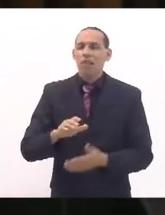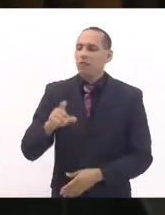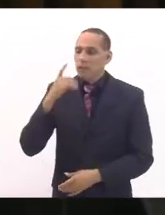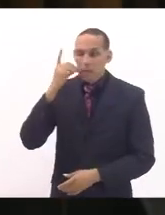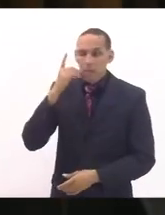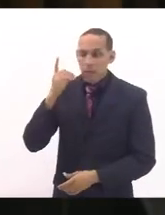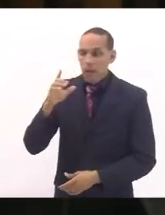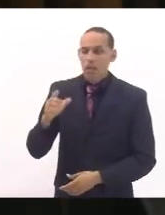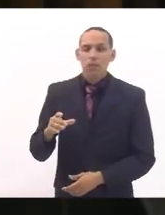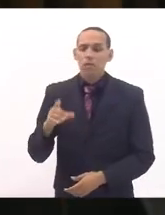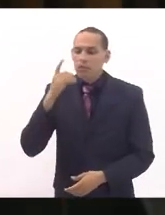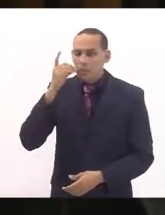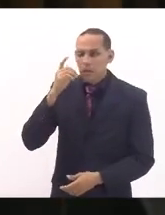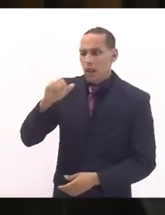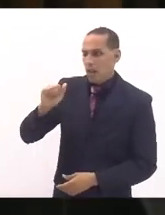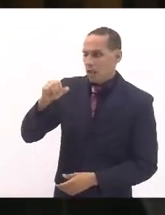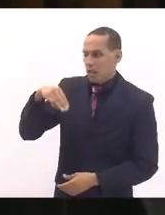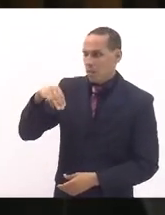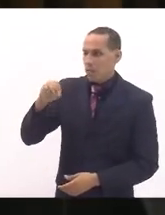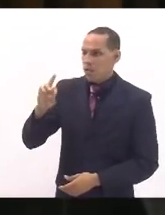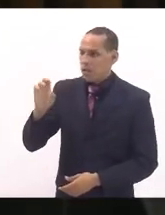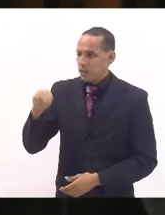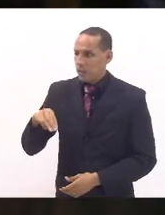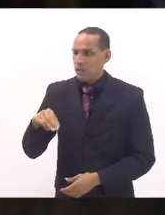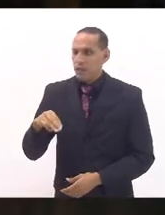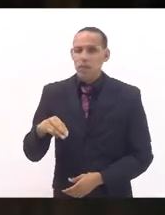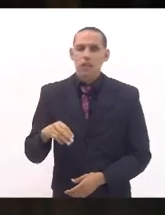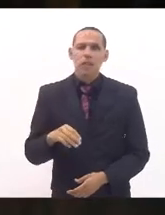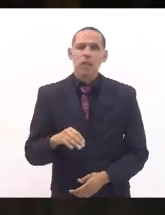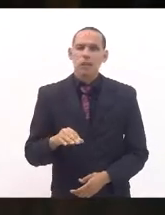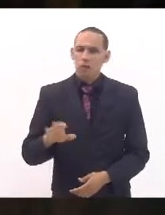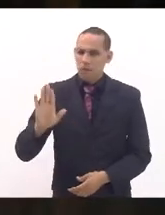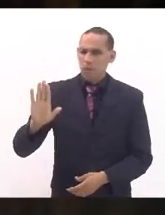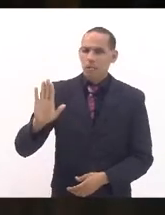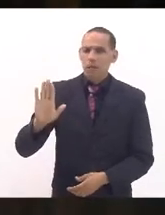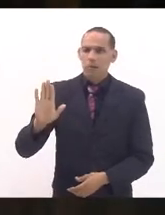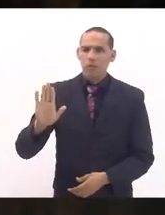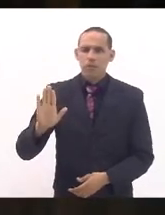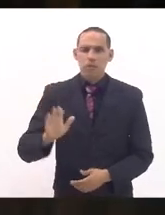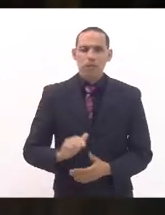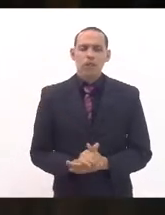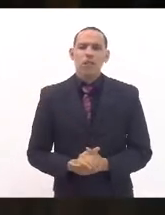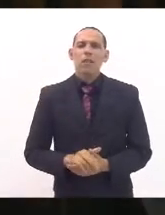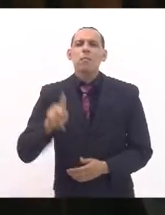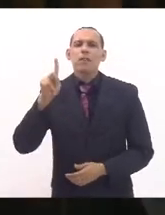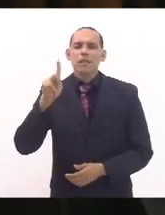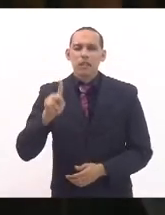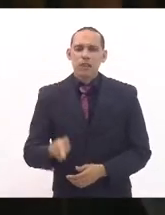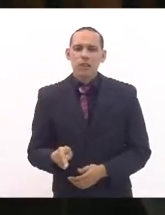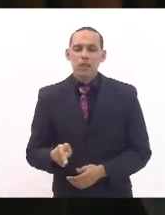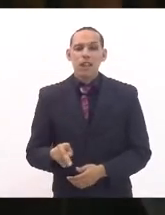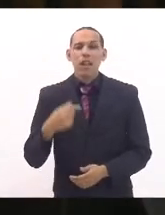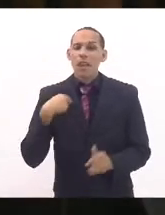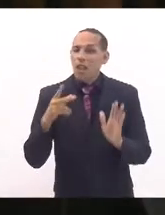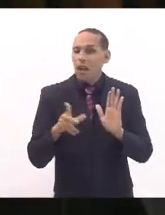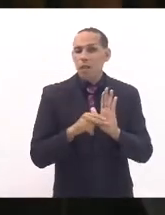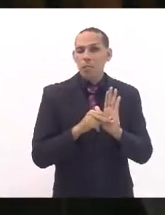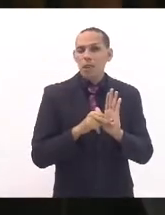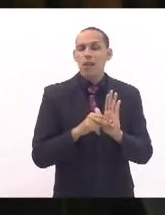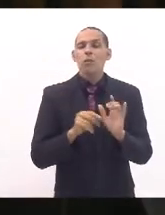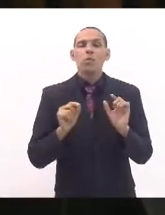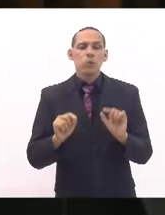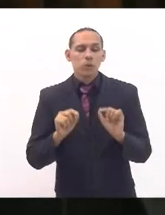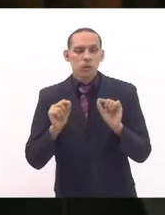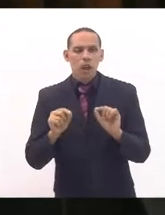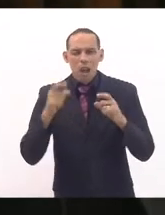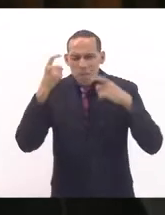Deputado, presidente, uma deputado das Rodrigo, emendas que fiz. Deputado não, Rodrigo. Presidente. Por favor. Presidente, uma das emendas que fiz é para, ao invés de